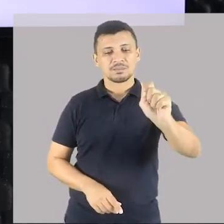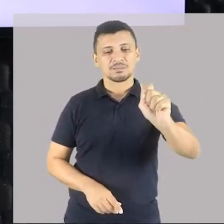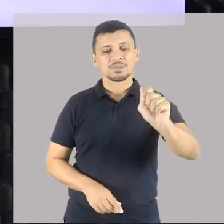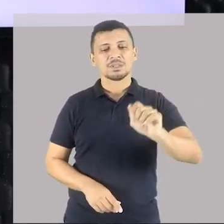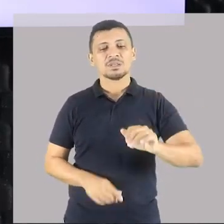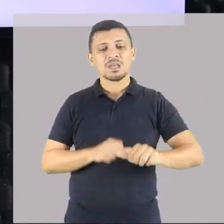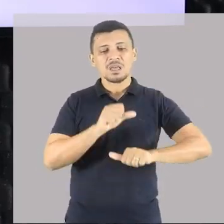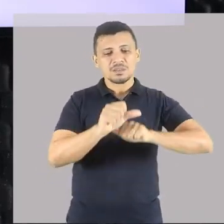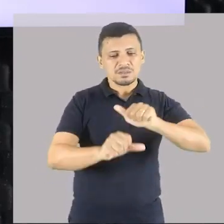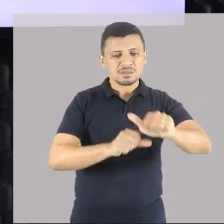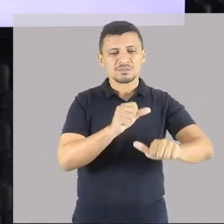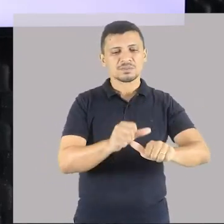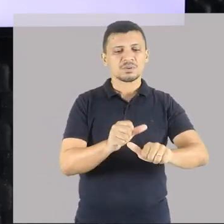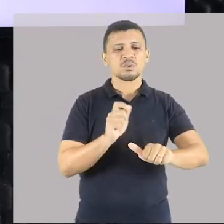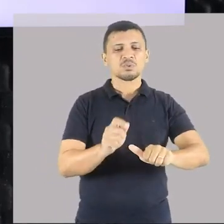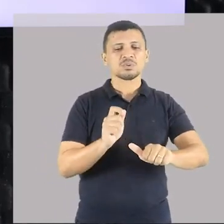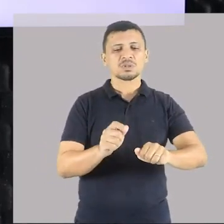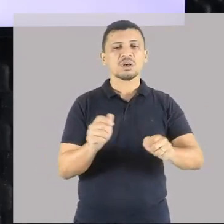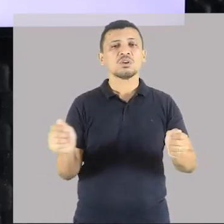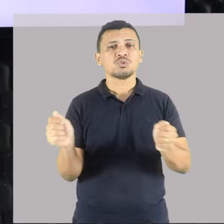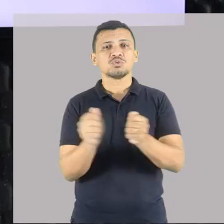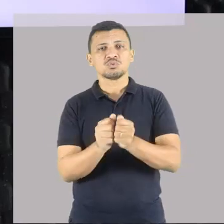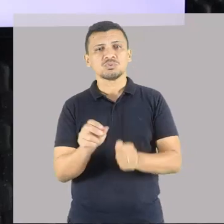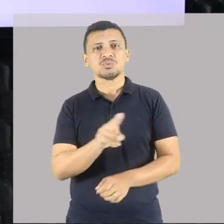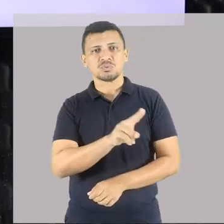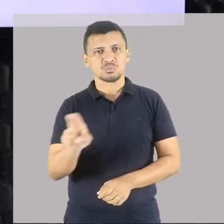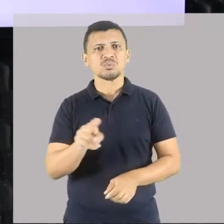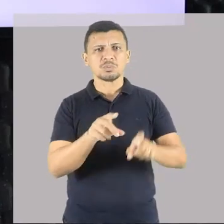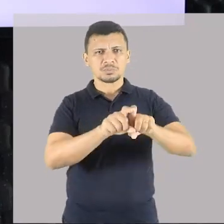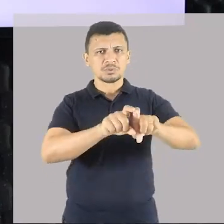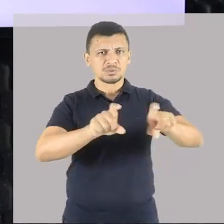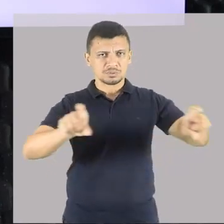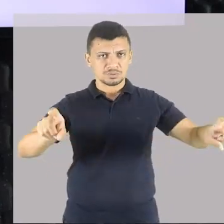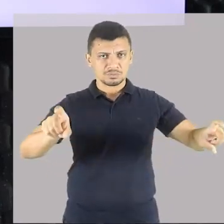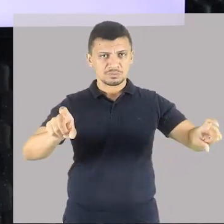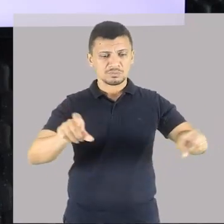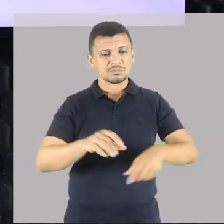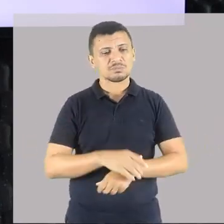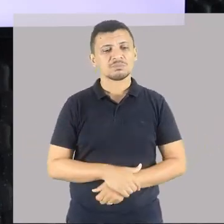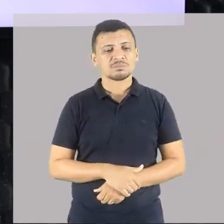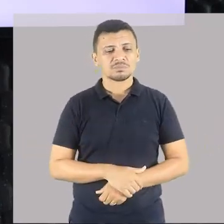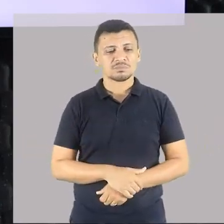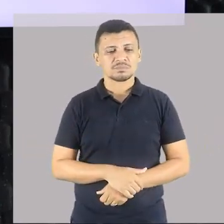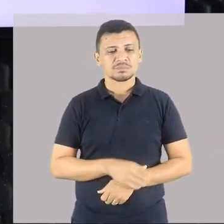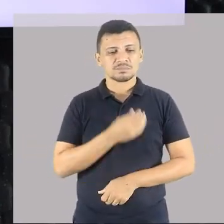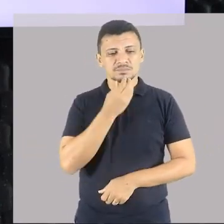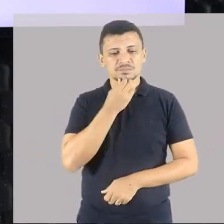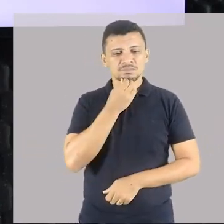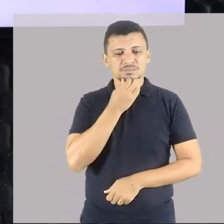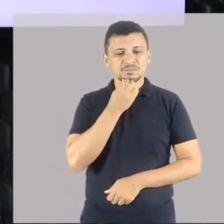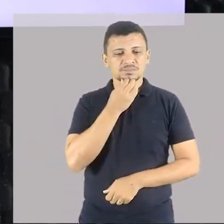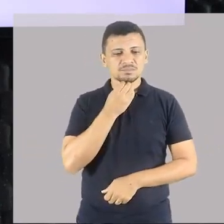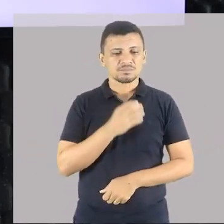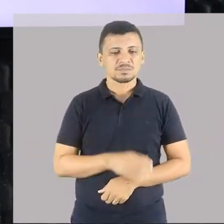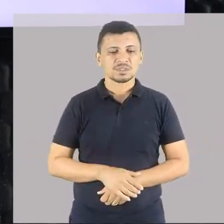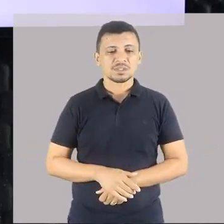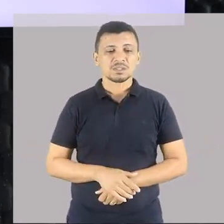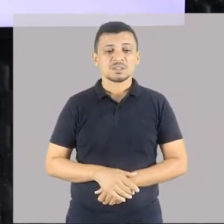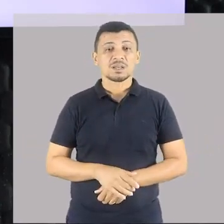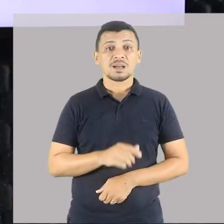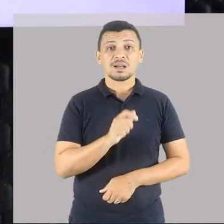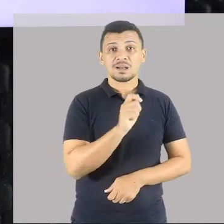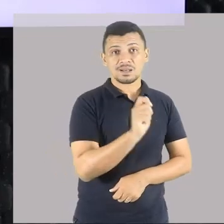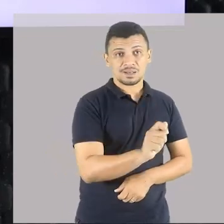intervenção são adjuntos adnominais da referida oração. Olha só, quando ele diz assim, a